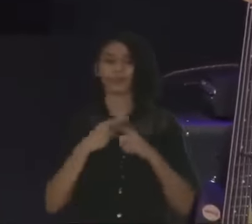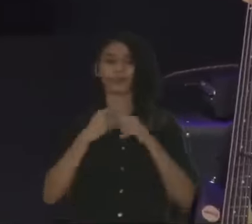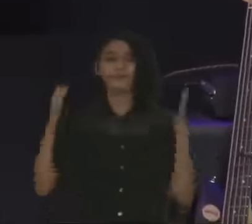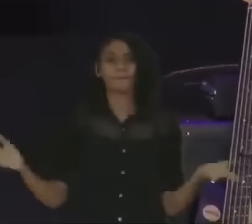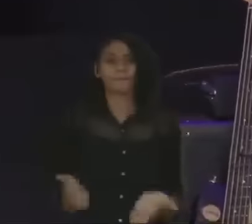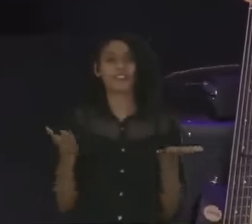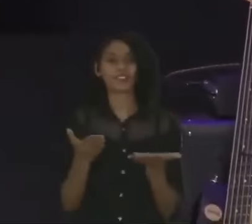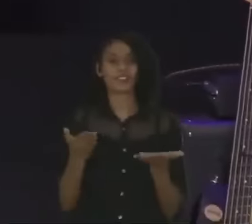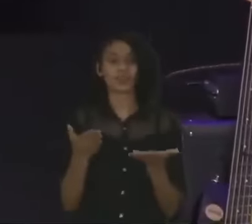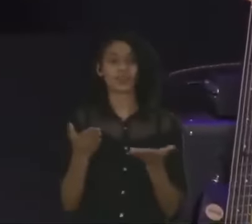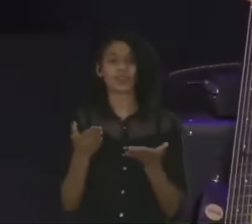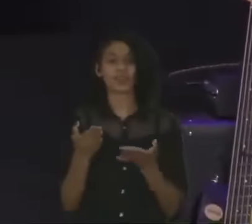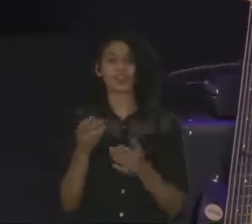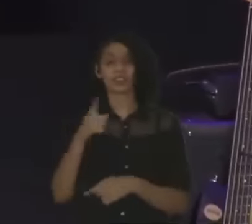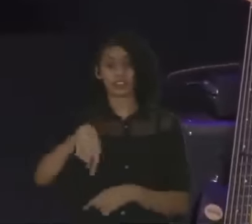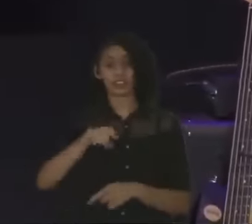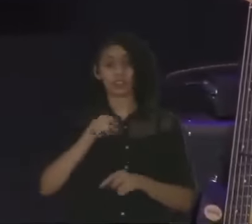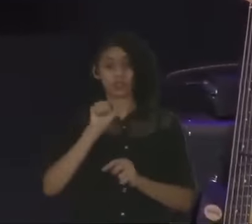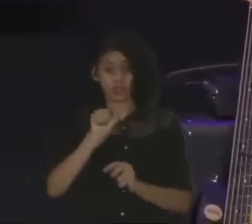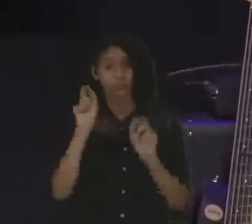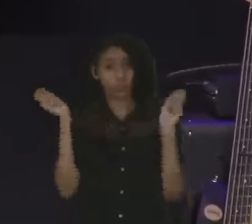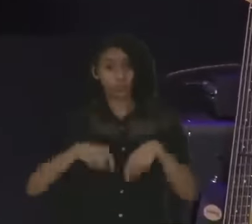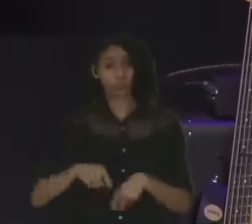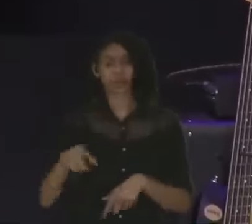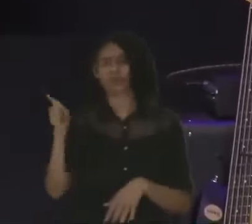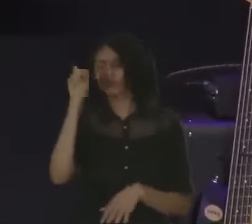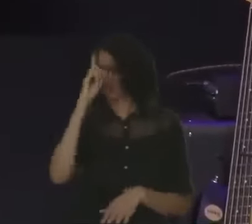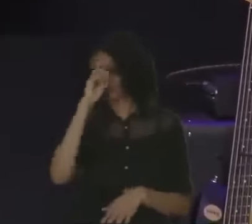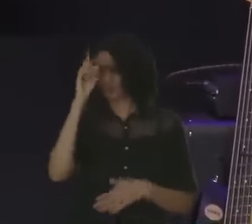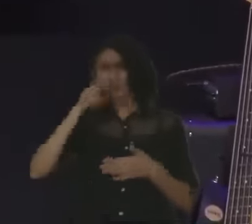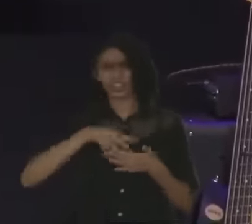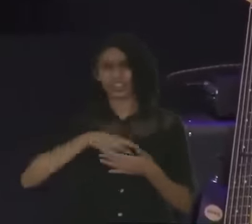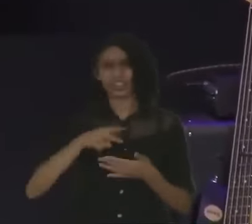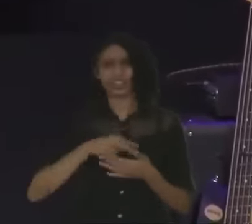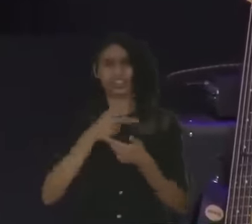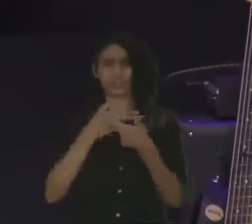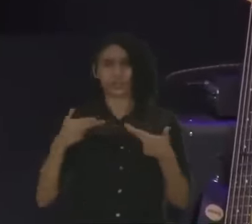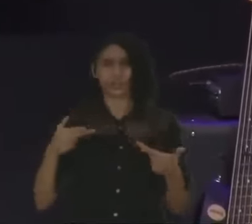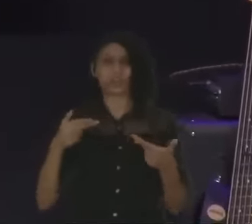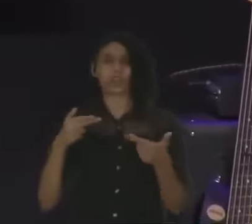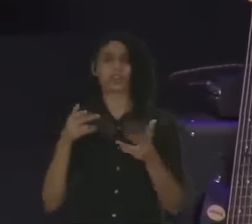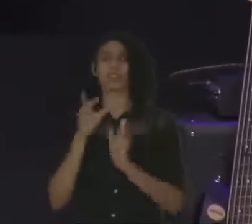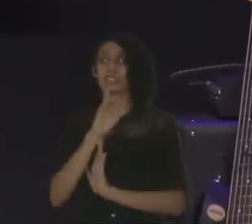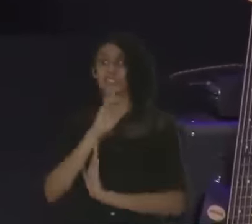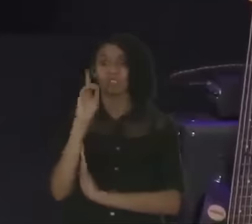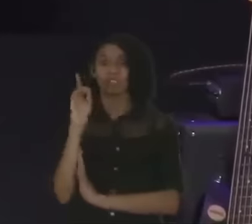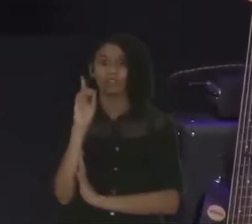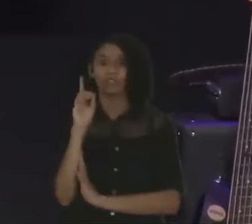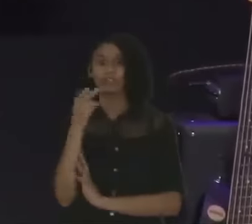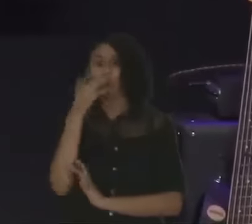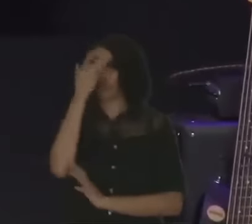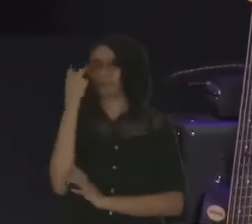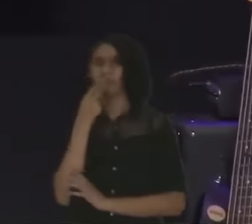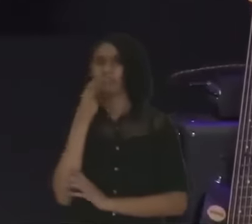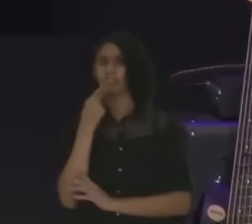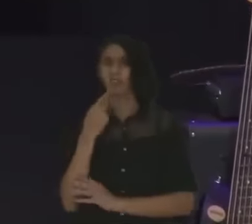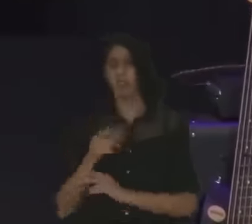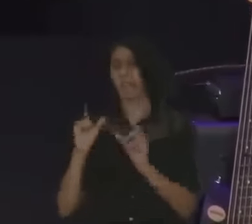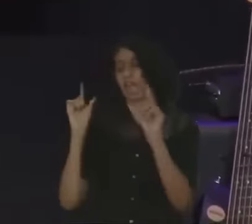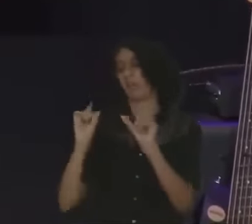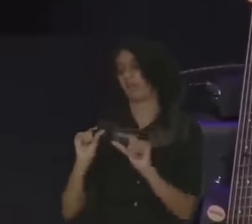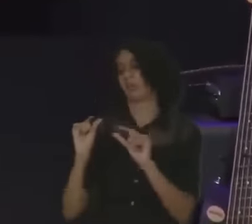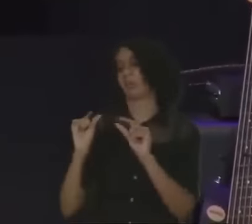ensinar que todo dia você tire pelo menos um tempinho para ler aquela mensagem aí do jeito que eles é muito curto pronto vou ler tudo de